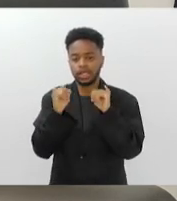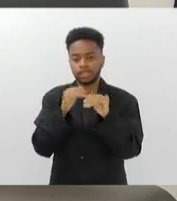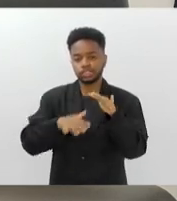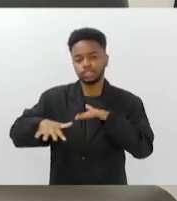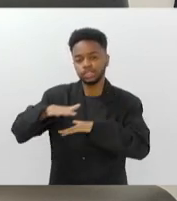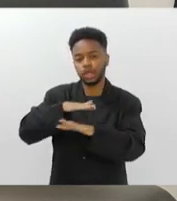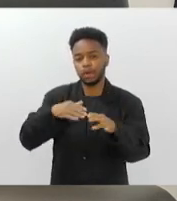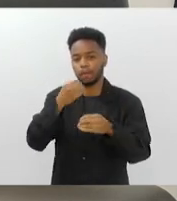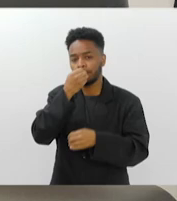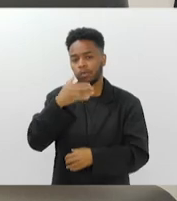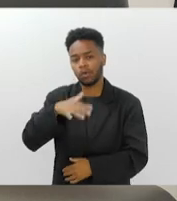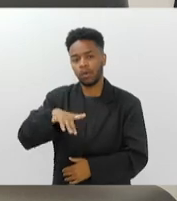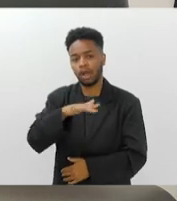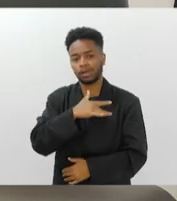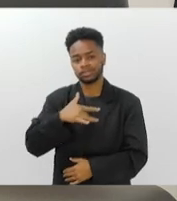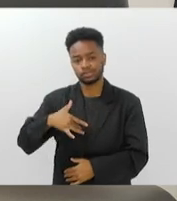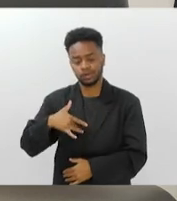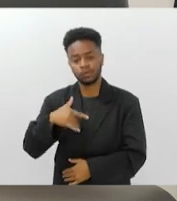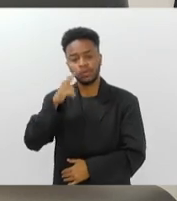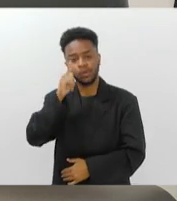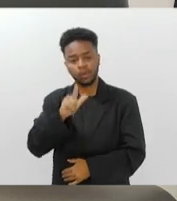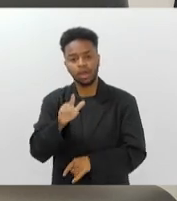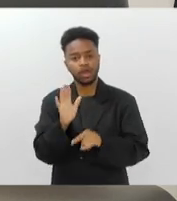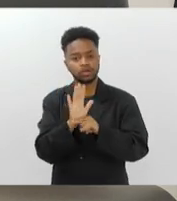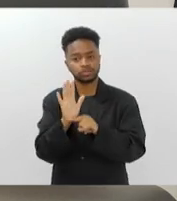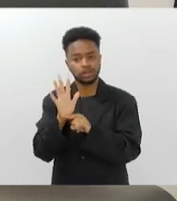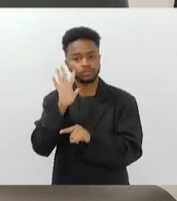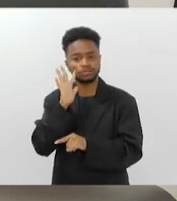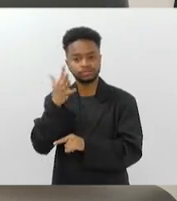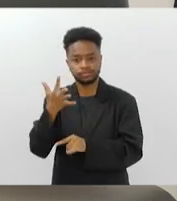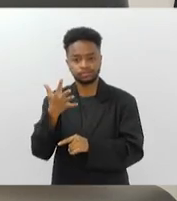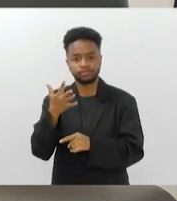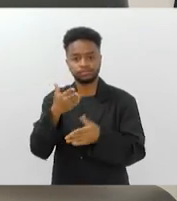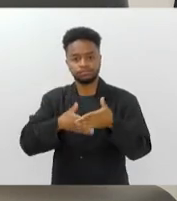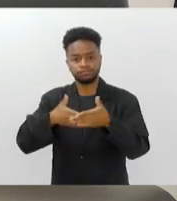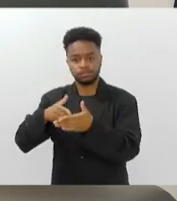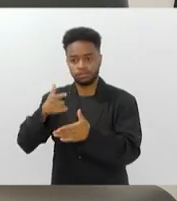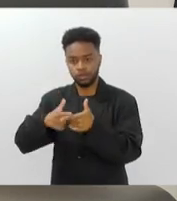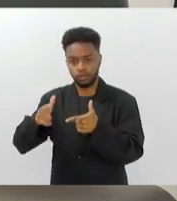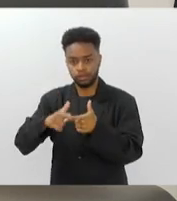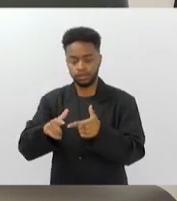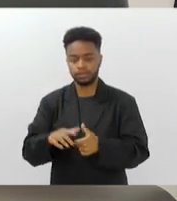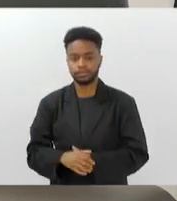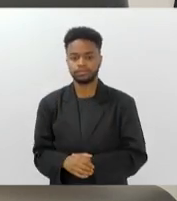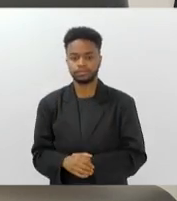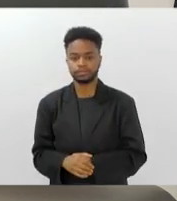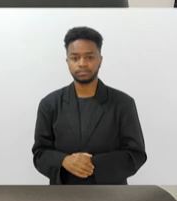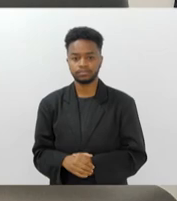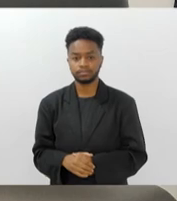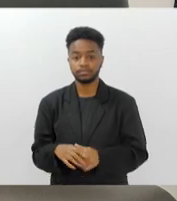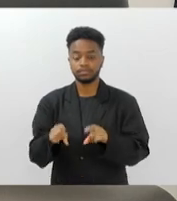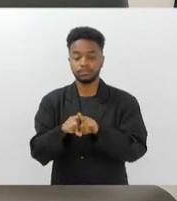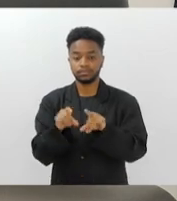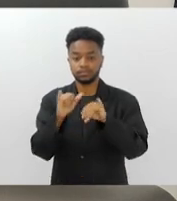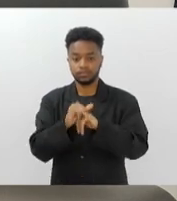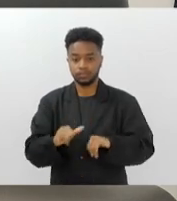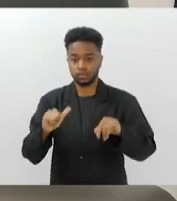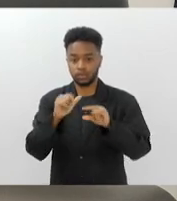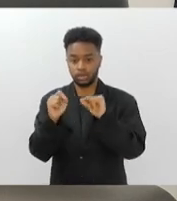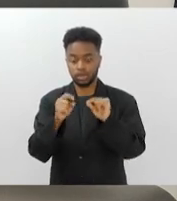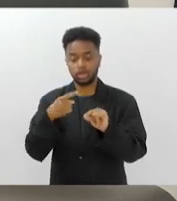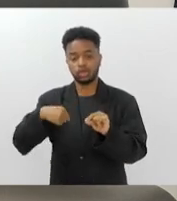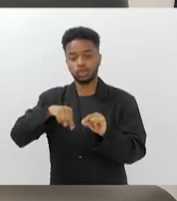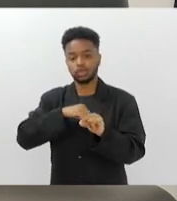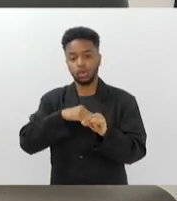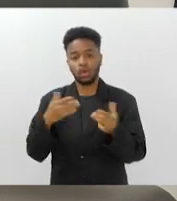área da saúde traz vai ajudar a solucionar esse impasse e dizer o seguinte né que a gente sai